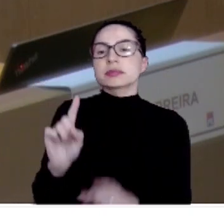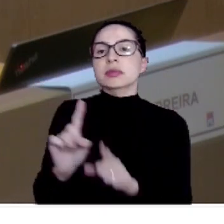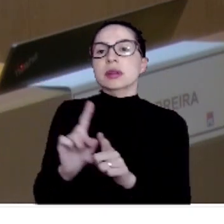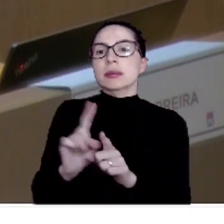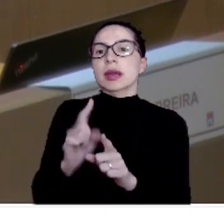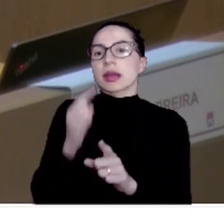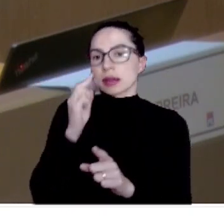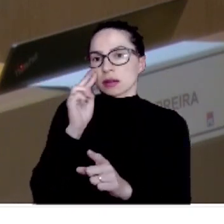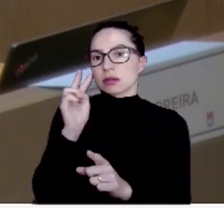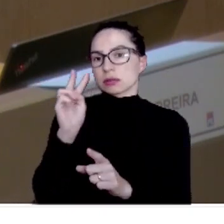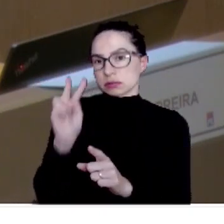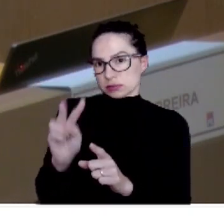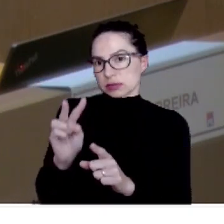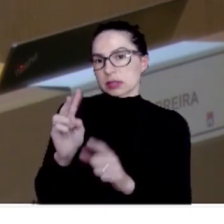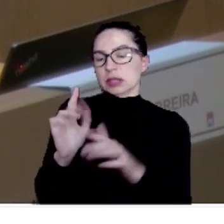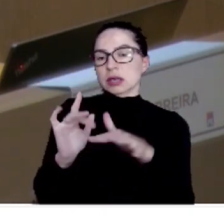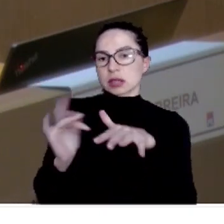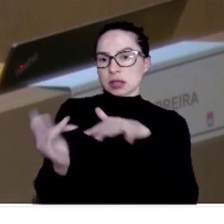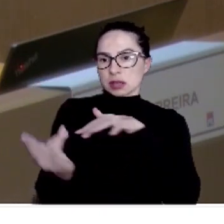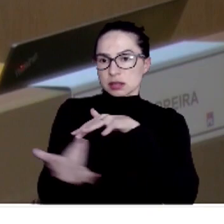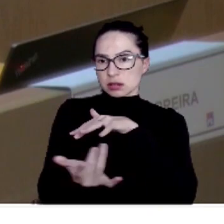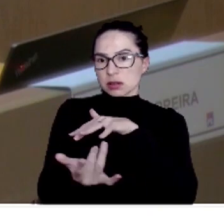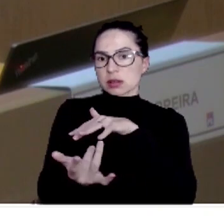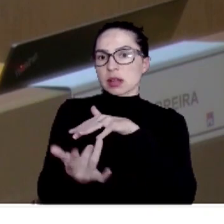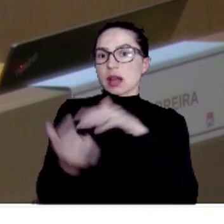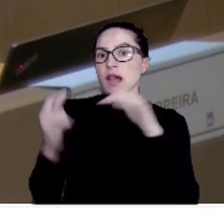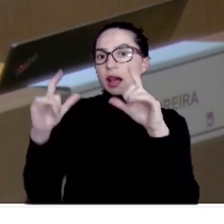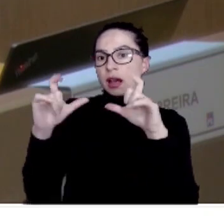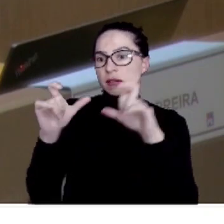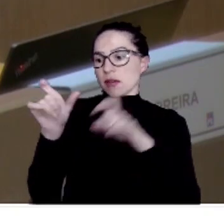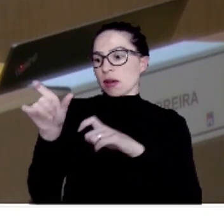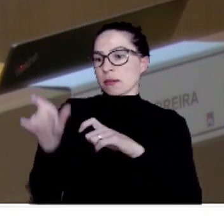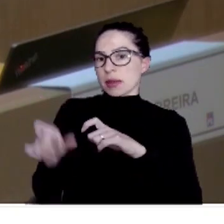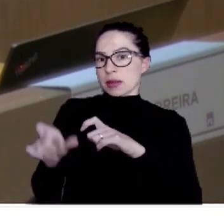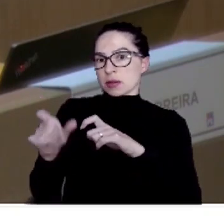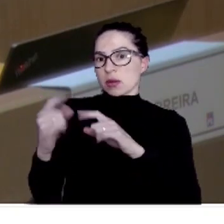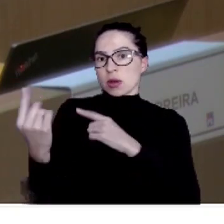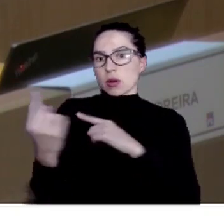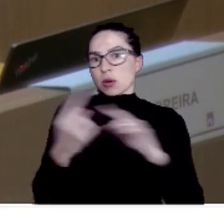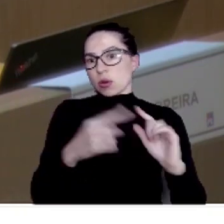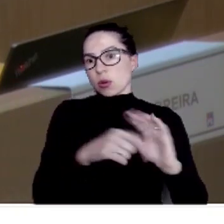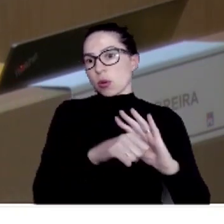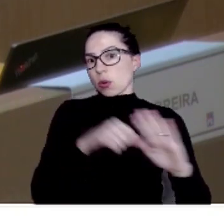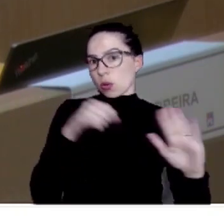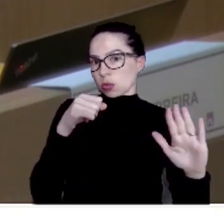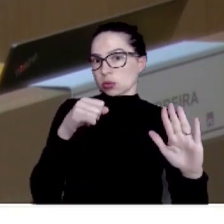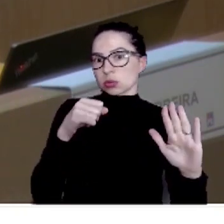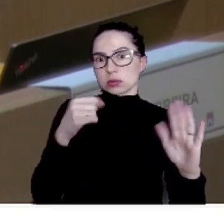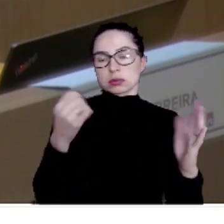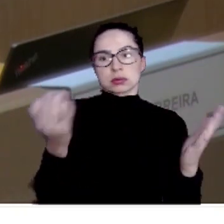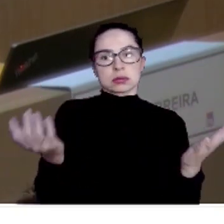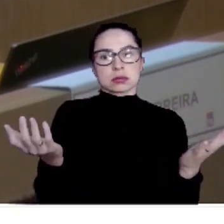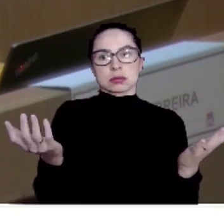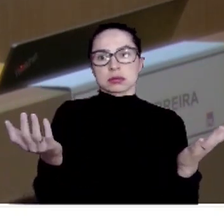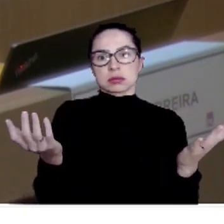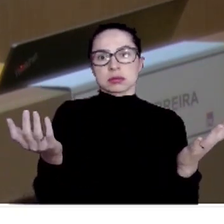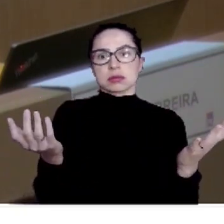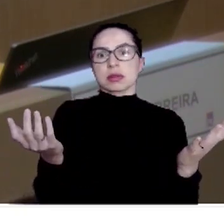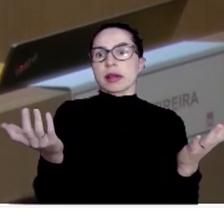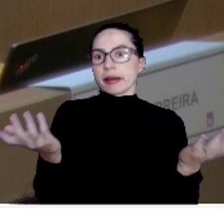ver pelas redes sociais a foto da pessoa que fez, né? É um absurdo, realmente é uma